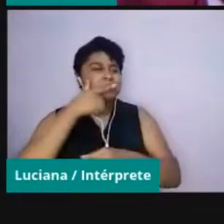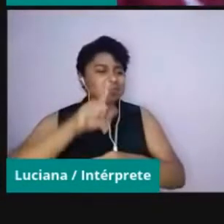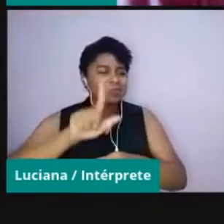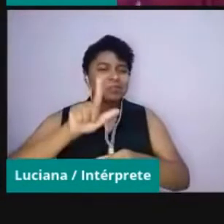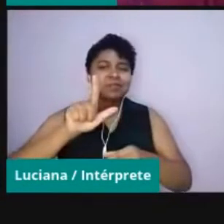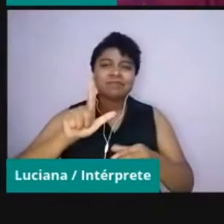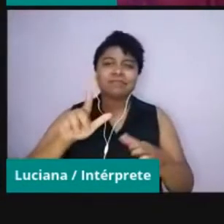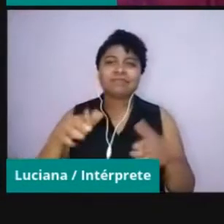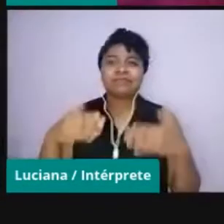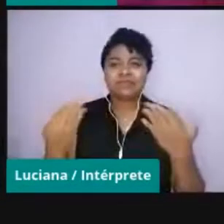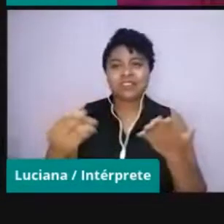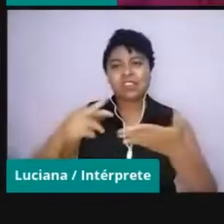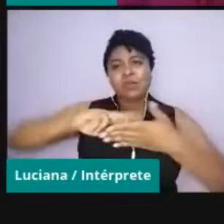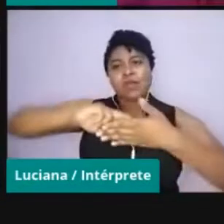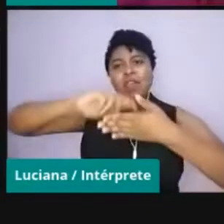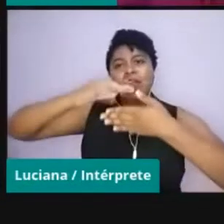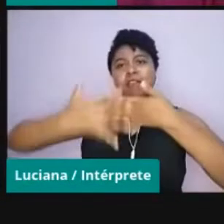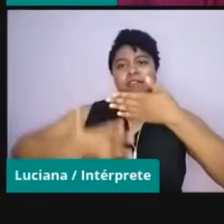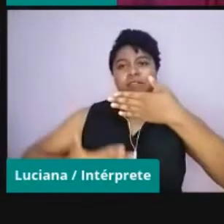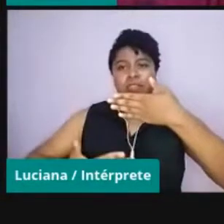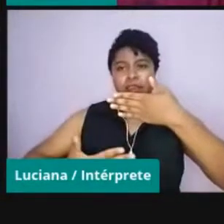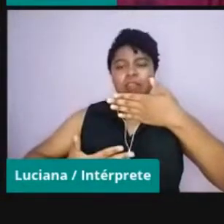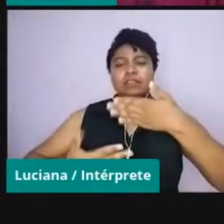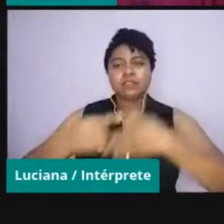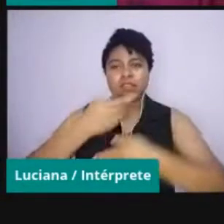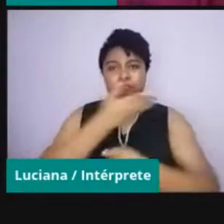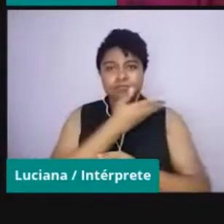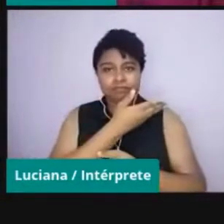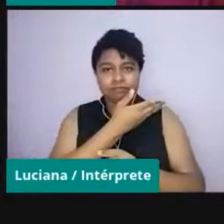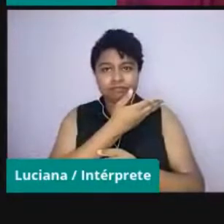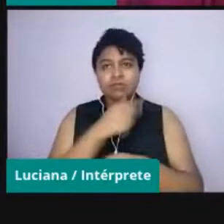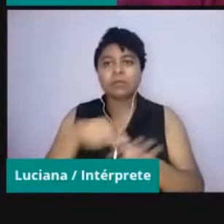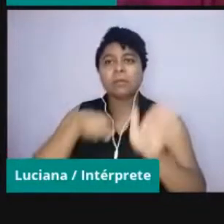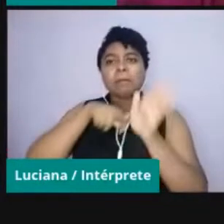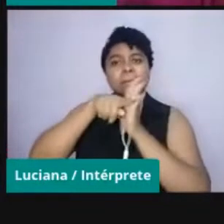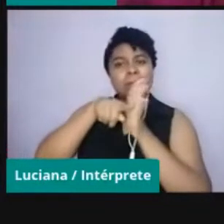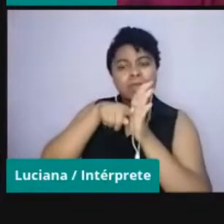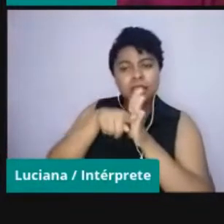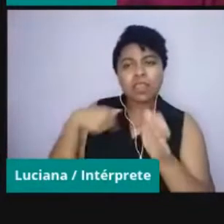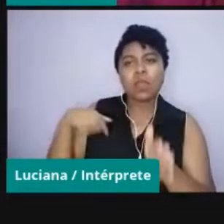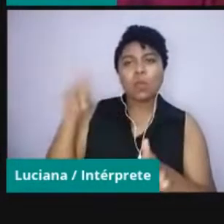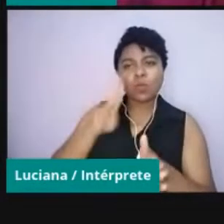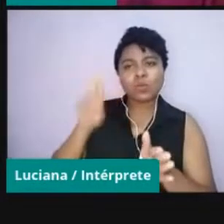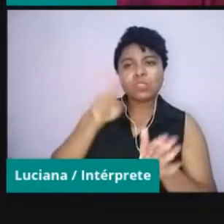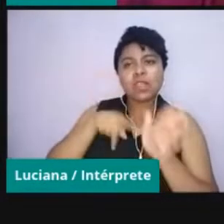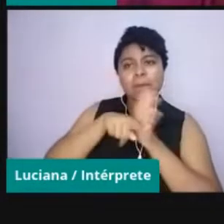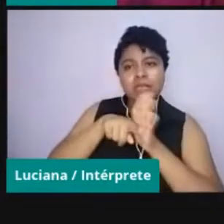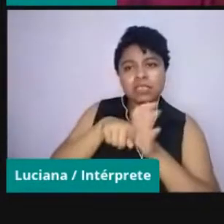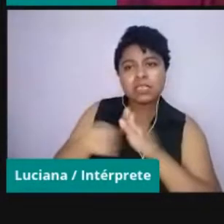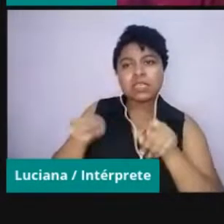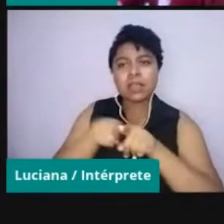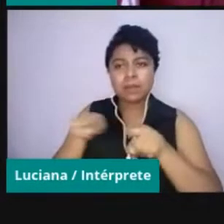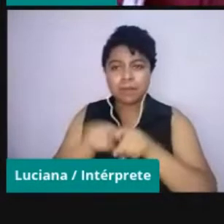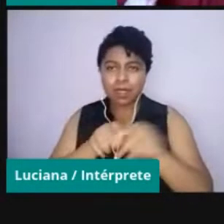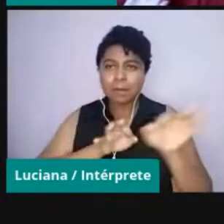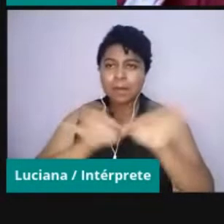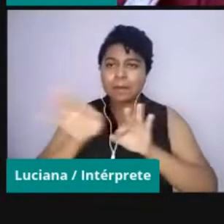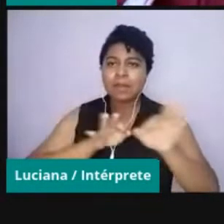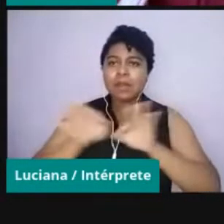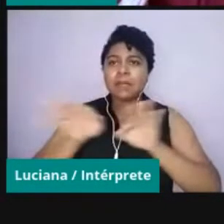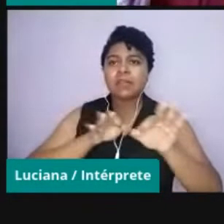foram as referências que eu utilizei tanto na minha pesquisa quanto na preparação dessa apresentação. E,